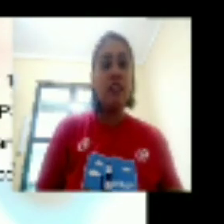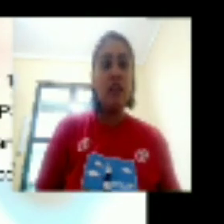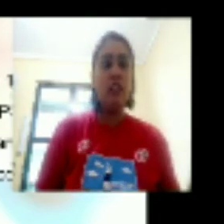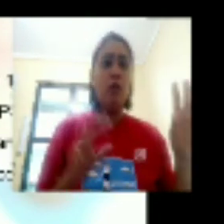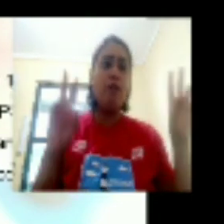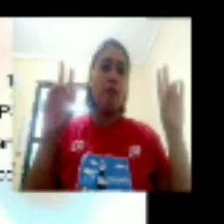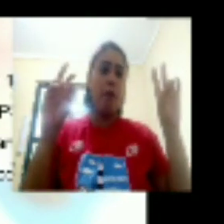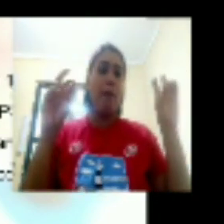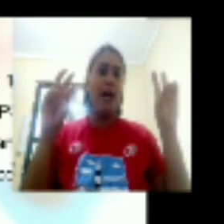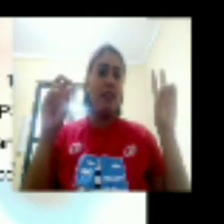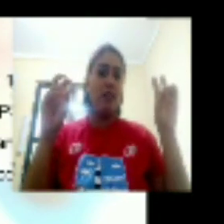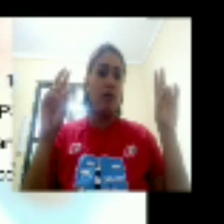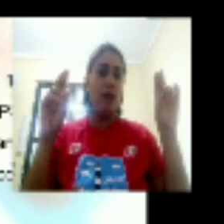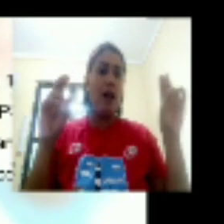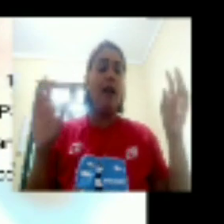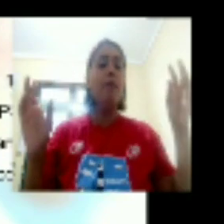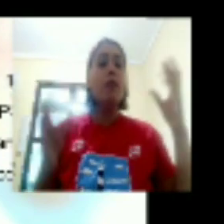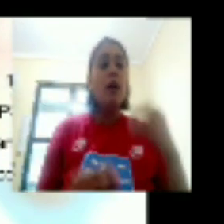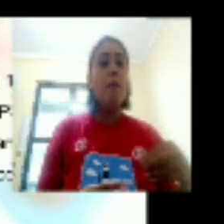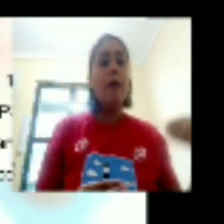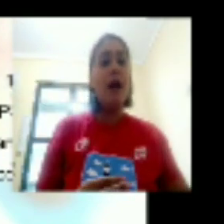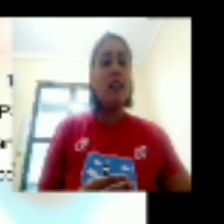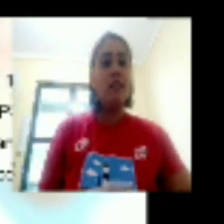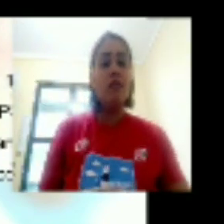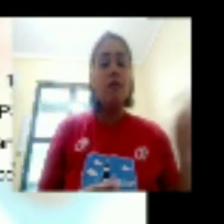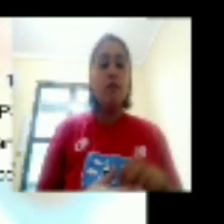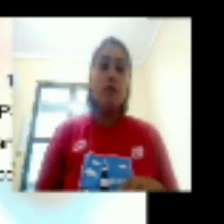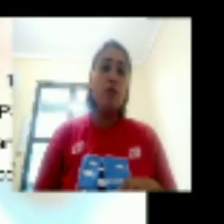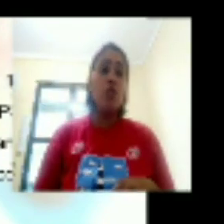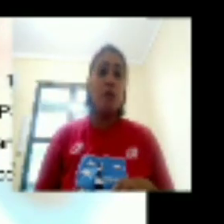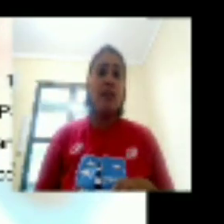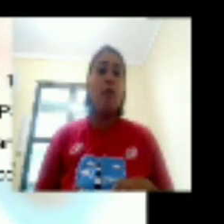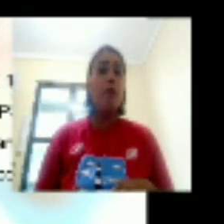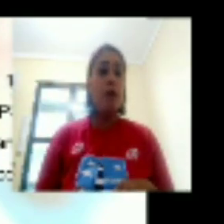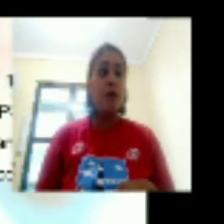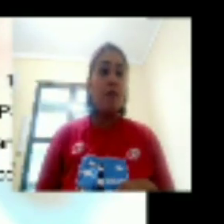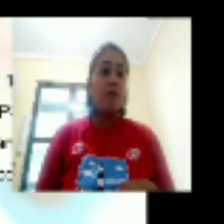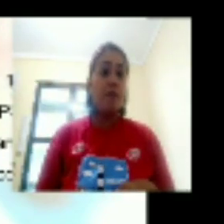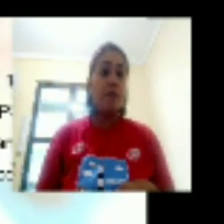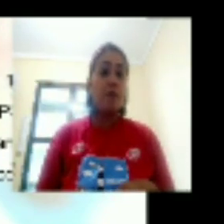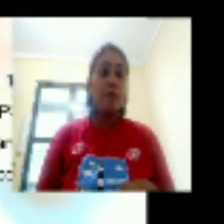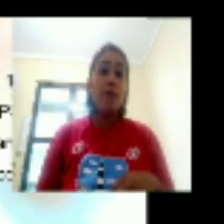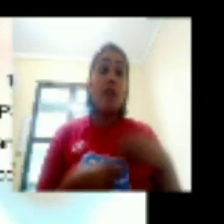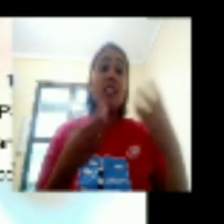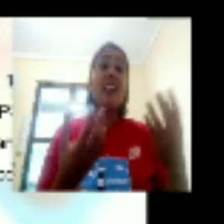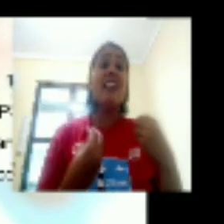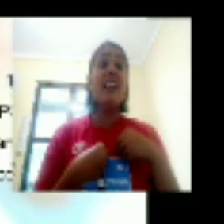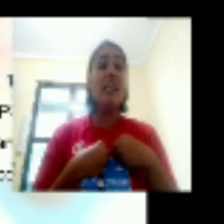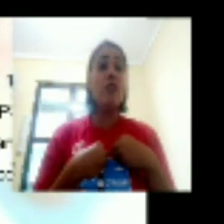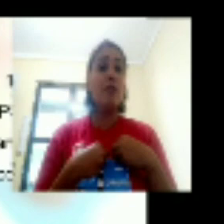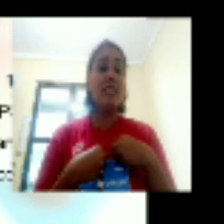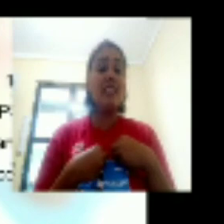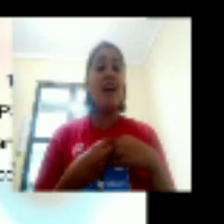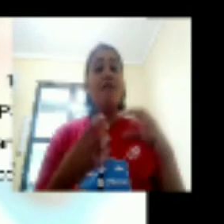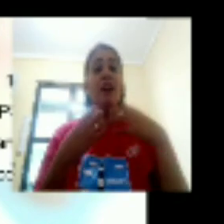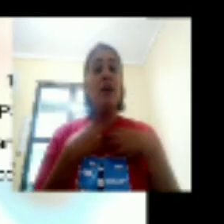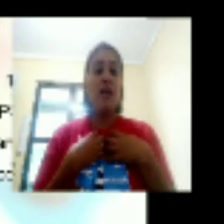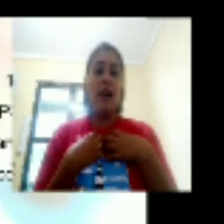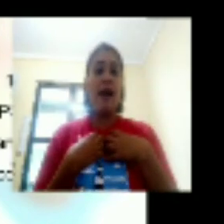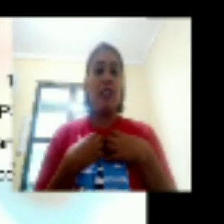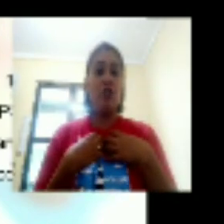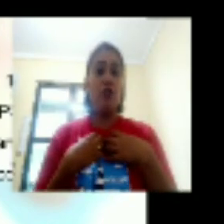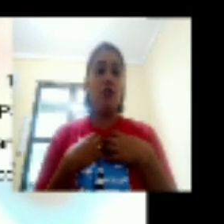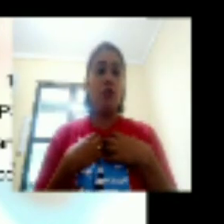agora fazer de uma forma particular, mas no hospital público. E aí ele